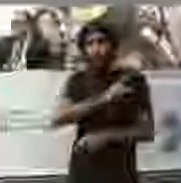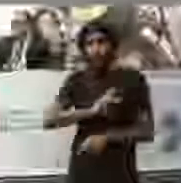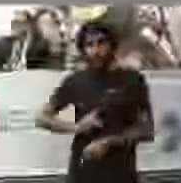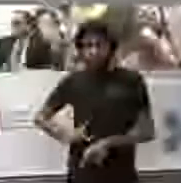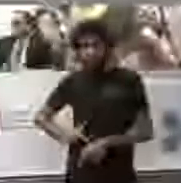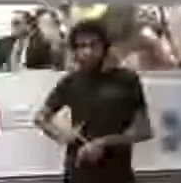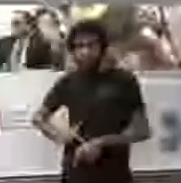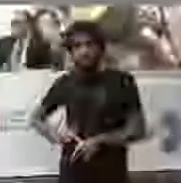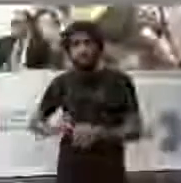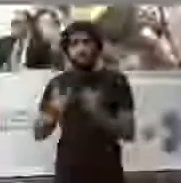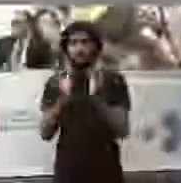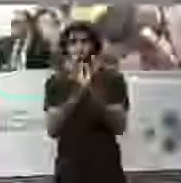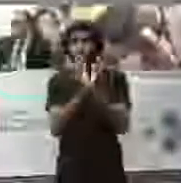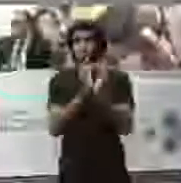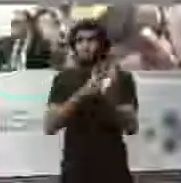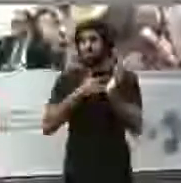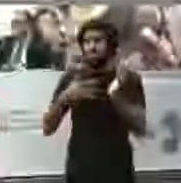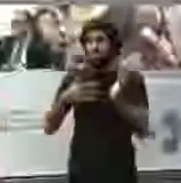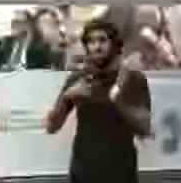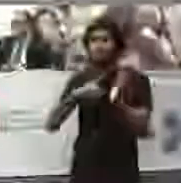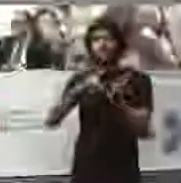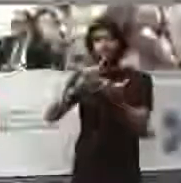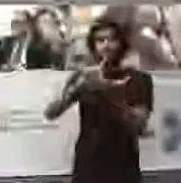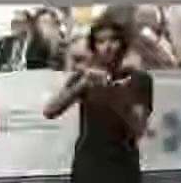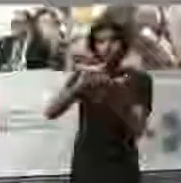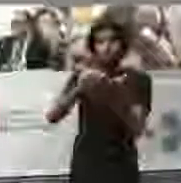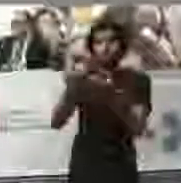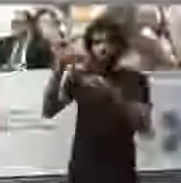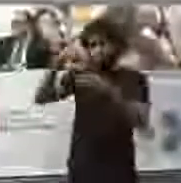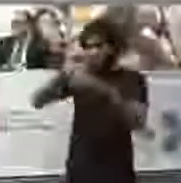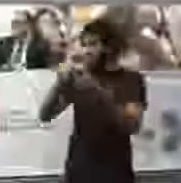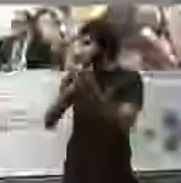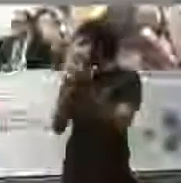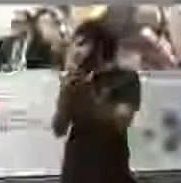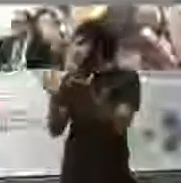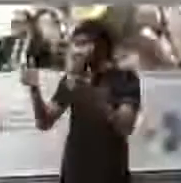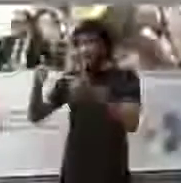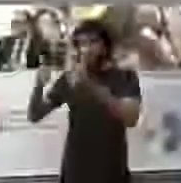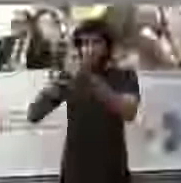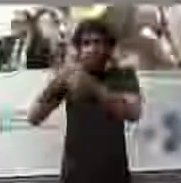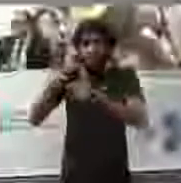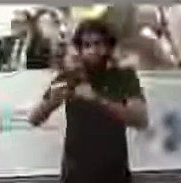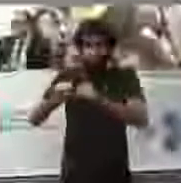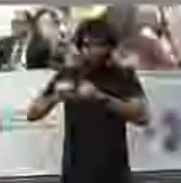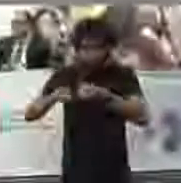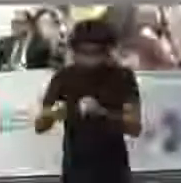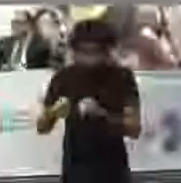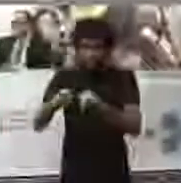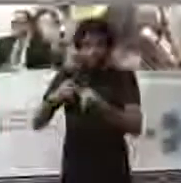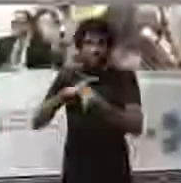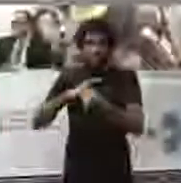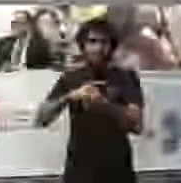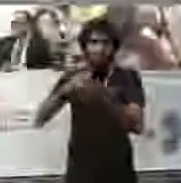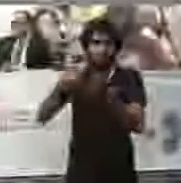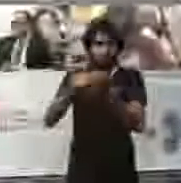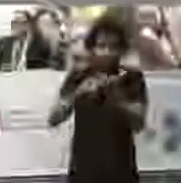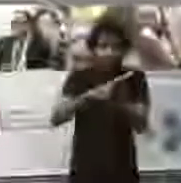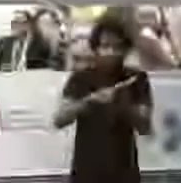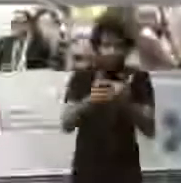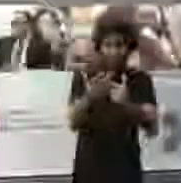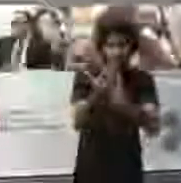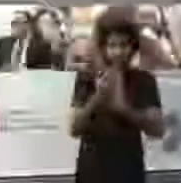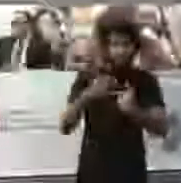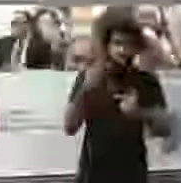comitê de saúde do conselho nacional justiça ele tem um artigo aqui também então é um trabalho de muito fôlego que pode nos ajudar